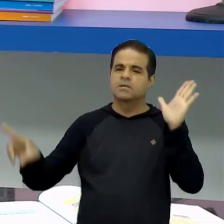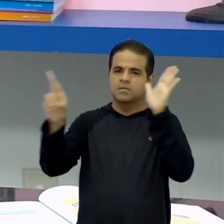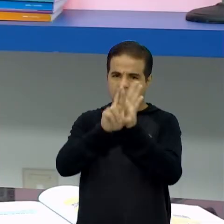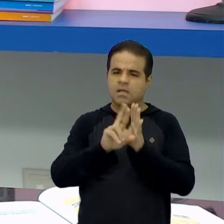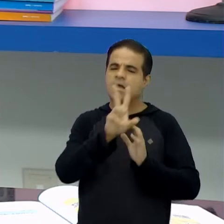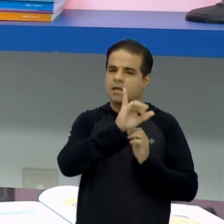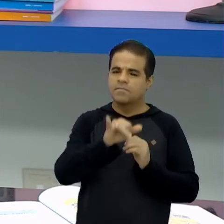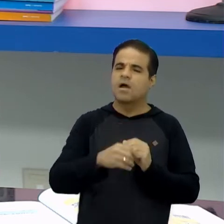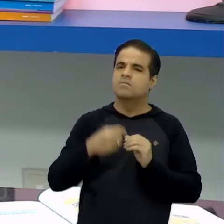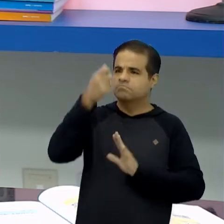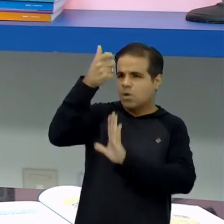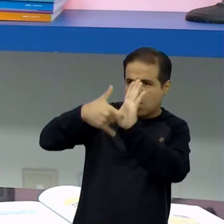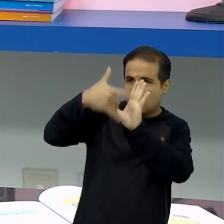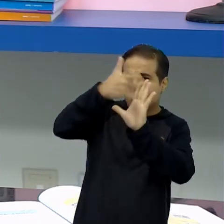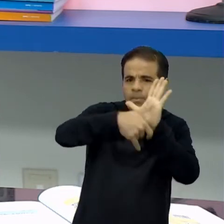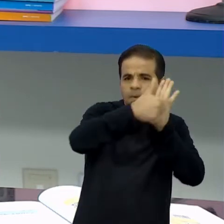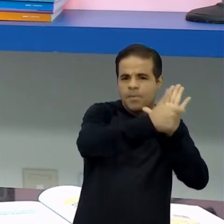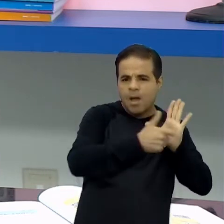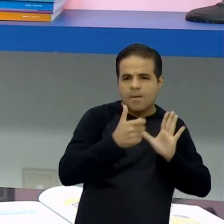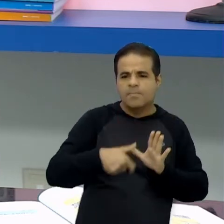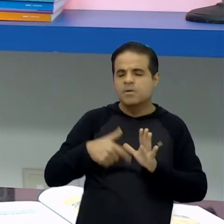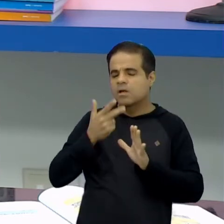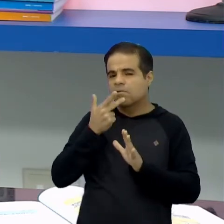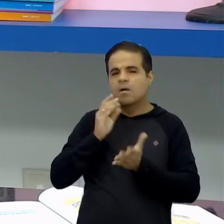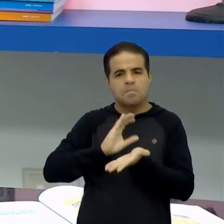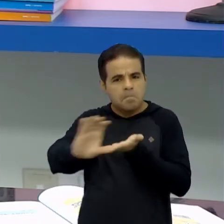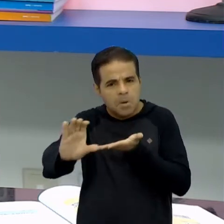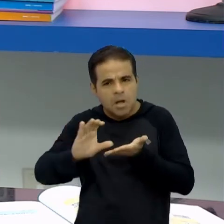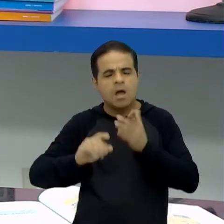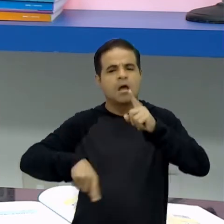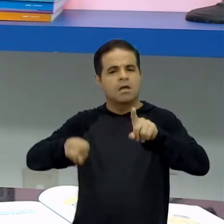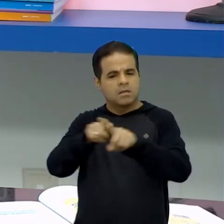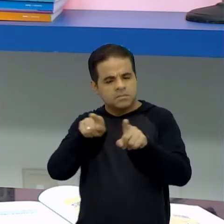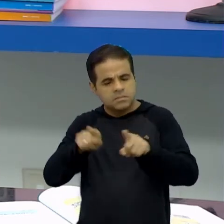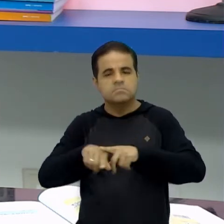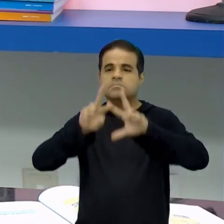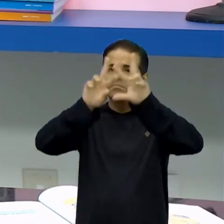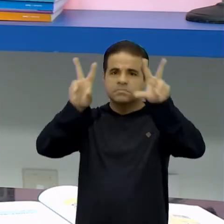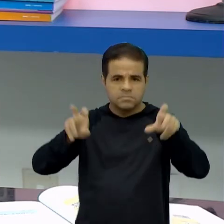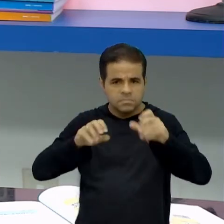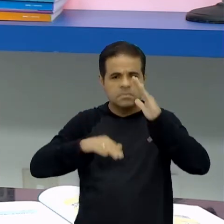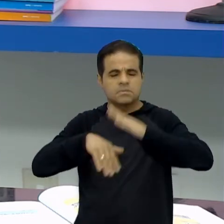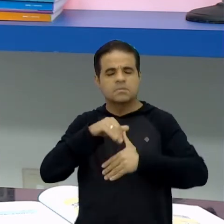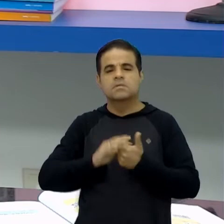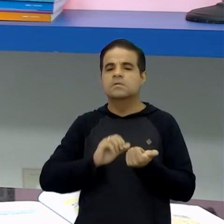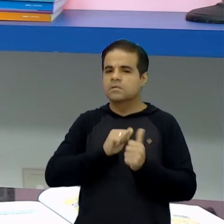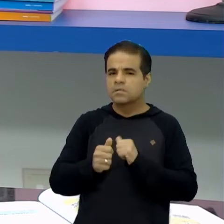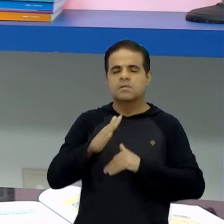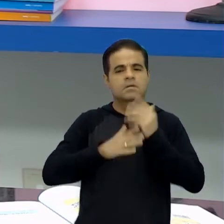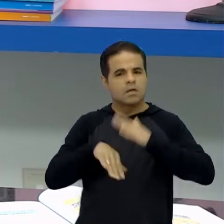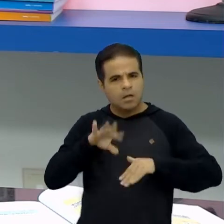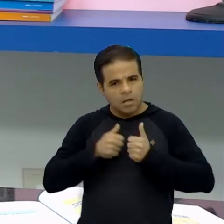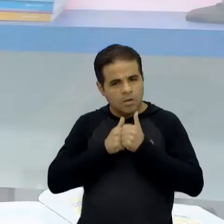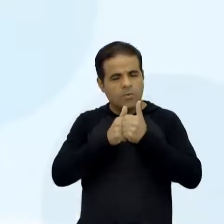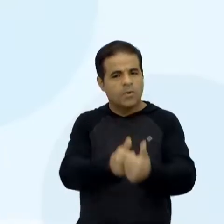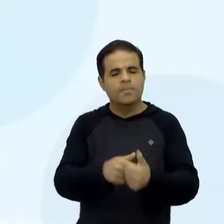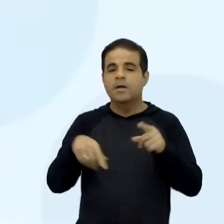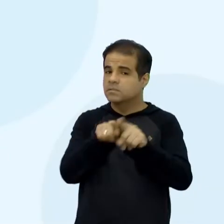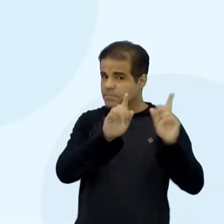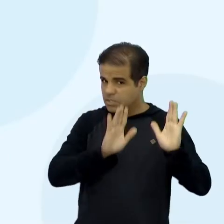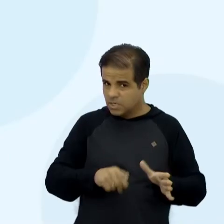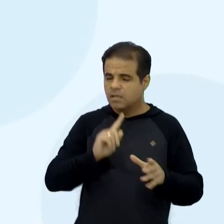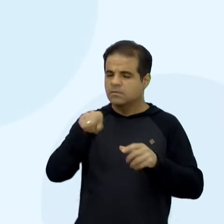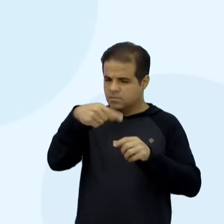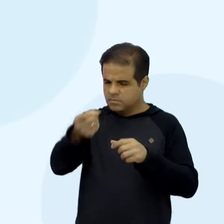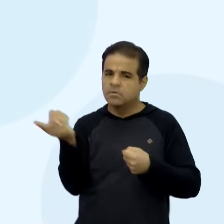ela vai retratando ainda, já que a gente está falando de patrocínio, né, das questões das atletas, acompanhem com a gente aí, já